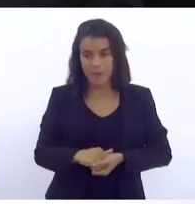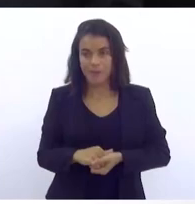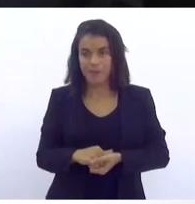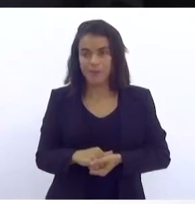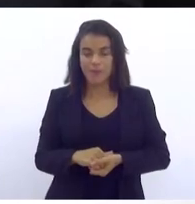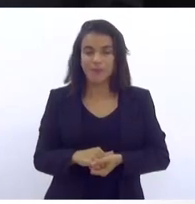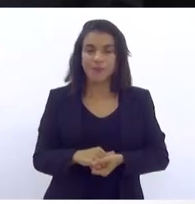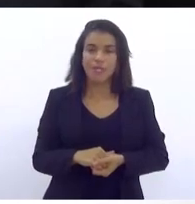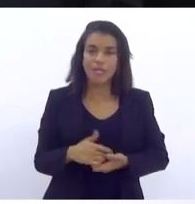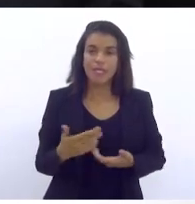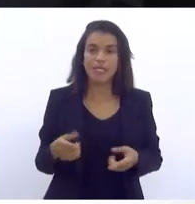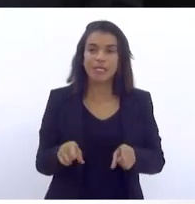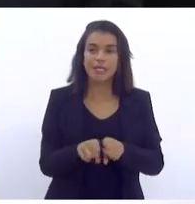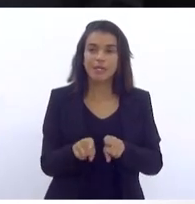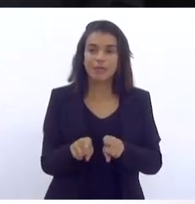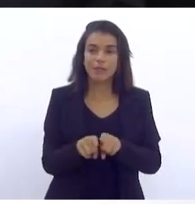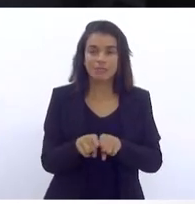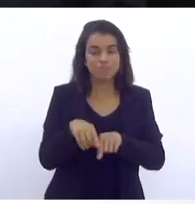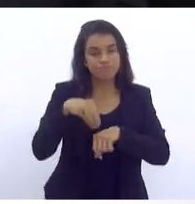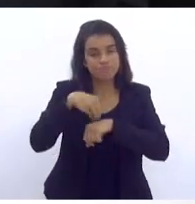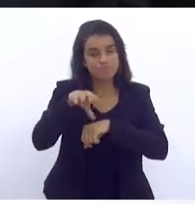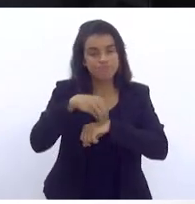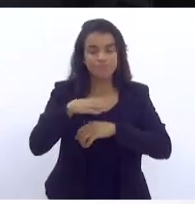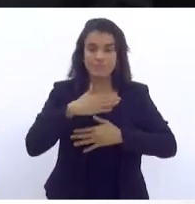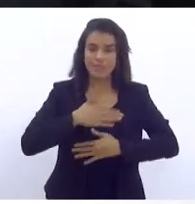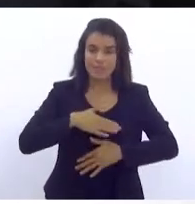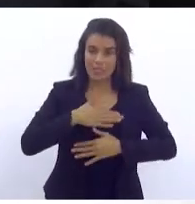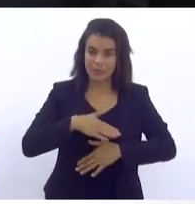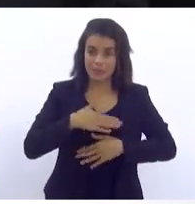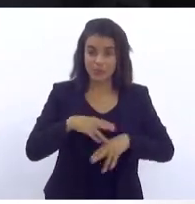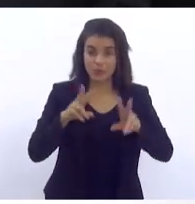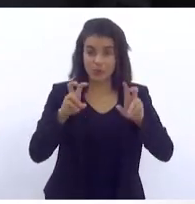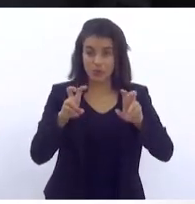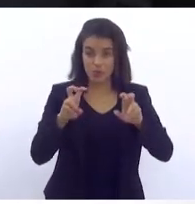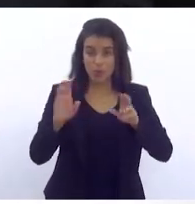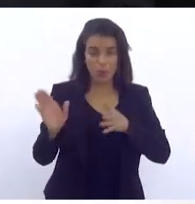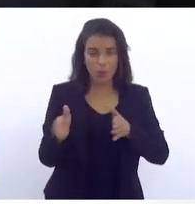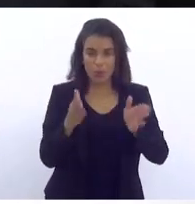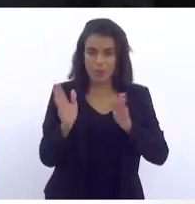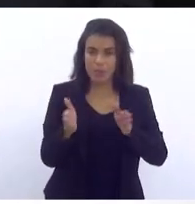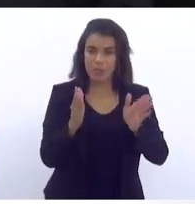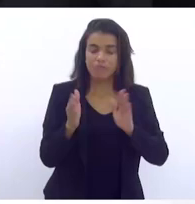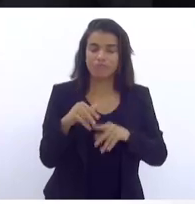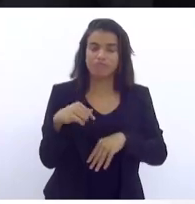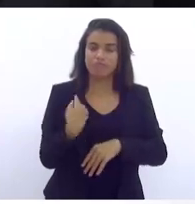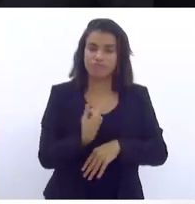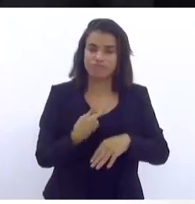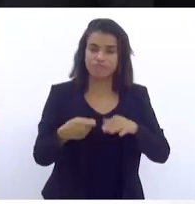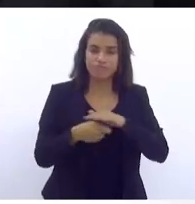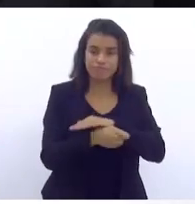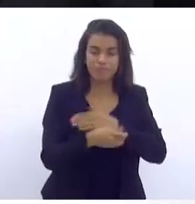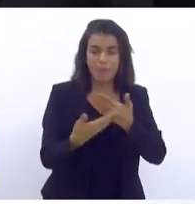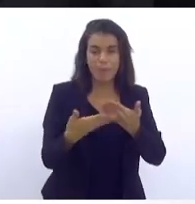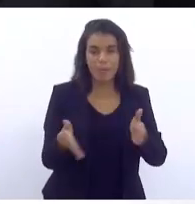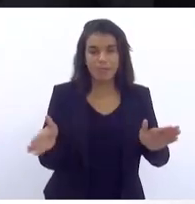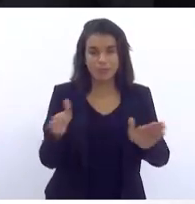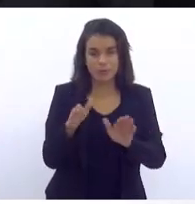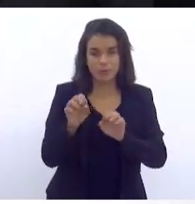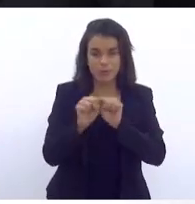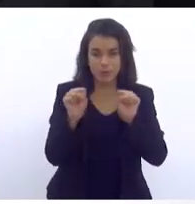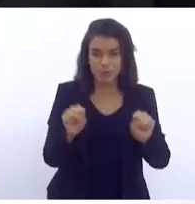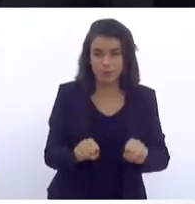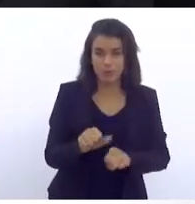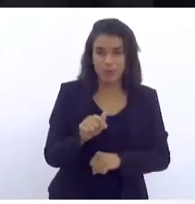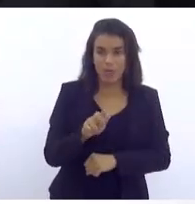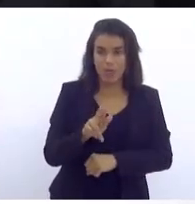para todos e e transmitir também tranquilidade questão de quantidade também a gente tem investido muito na ampliação do sistema Guandu para